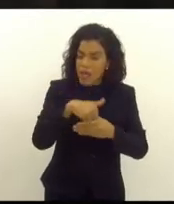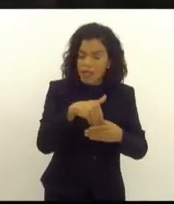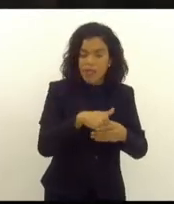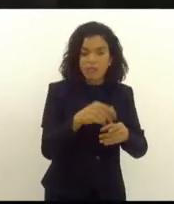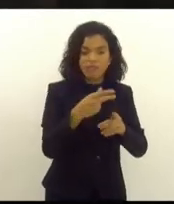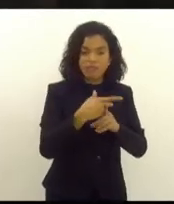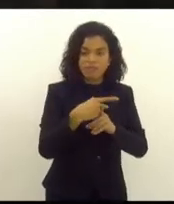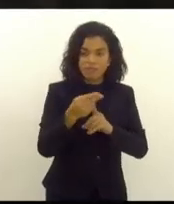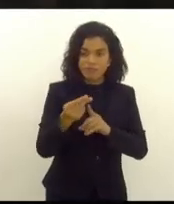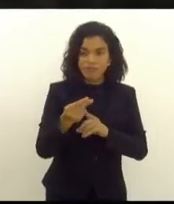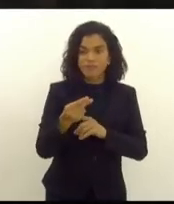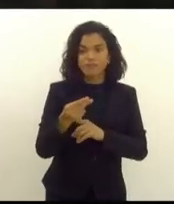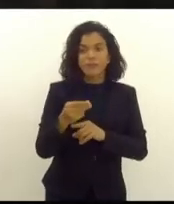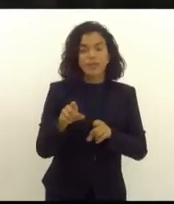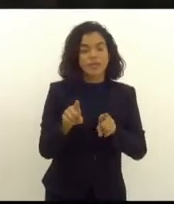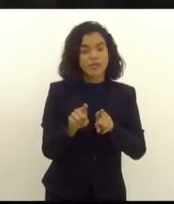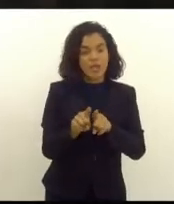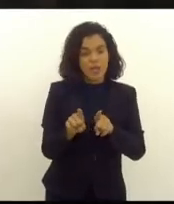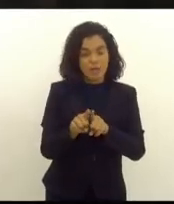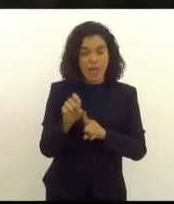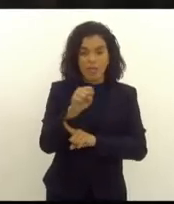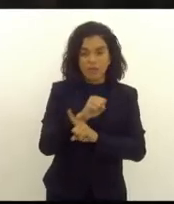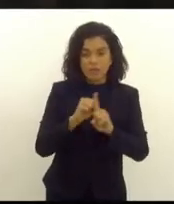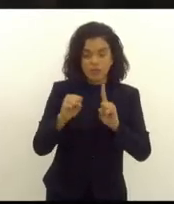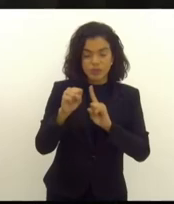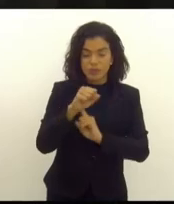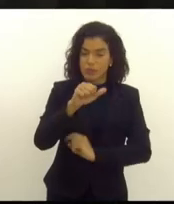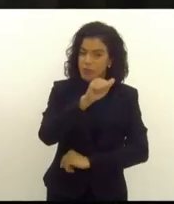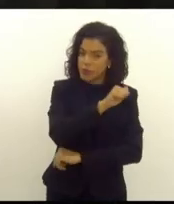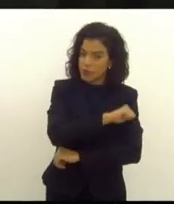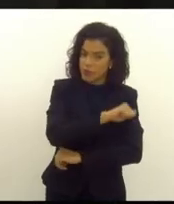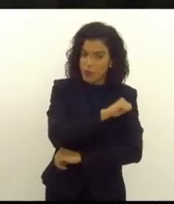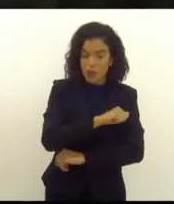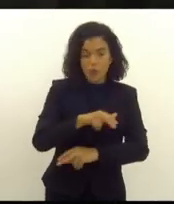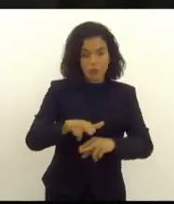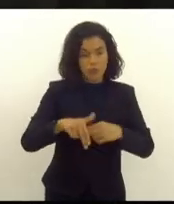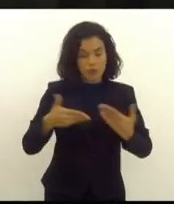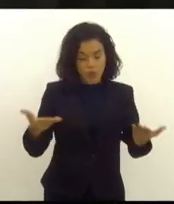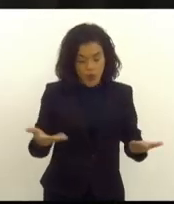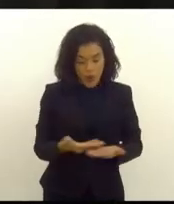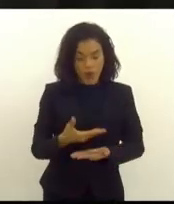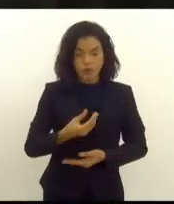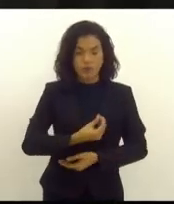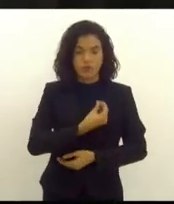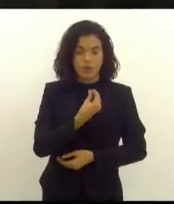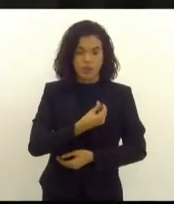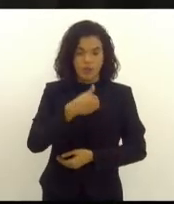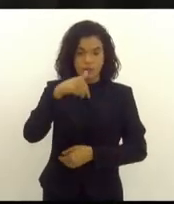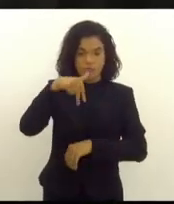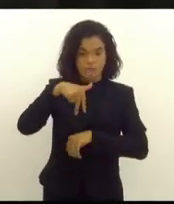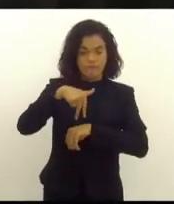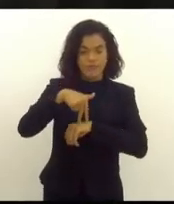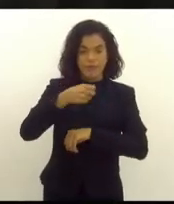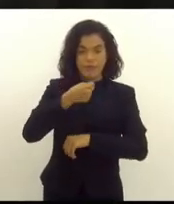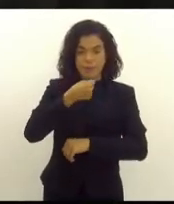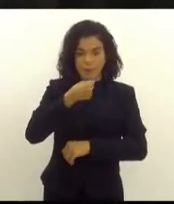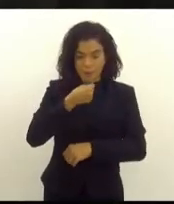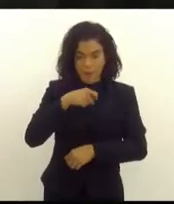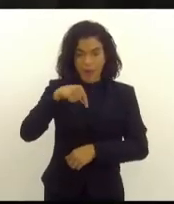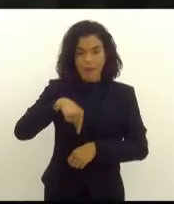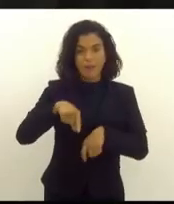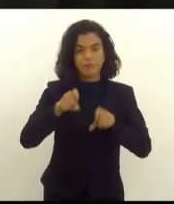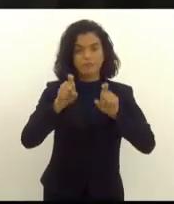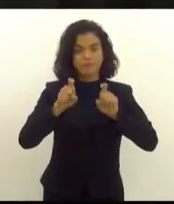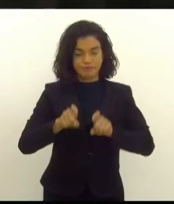Eleita com reconhecimento da sociedade Fluminense por isso estou aqui hoje ocupando essa cadeira na Assembleia